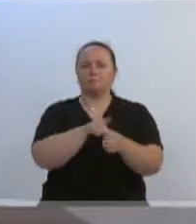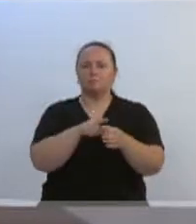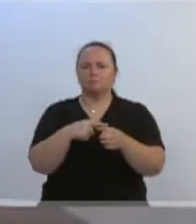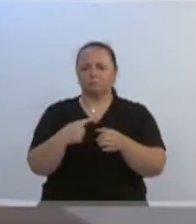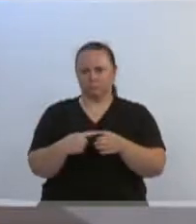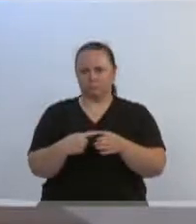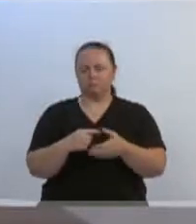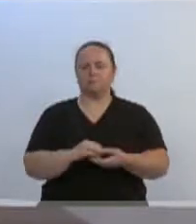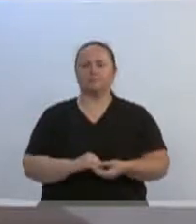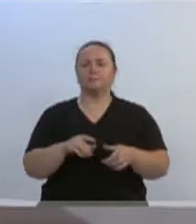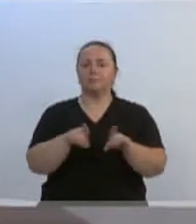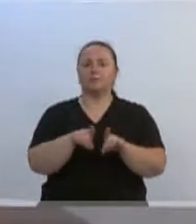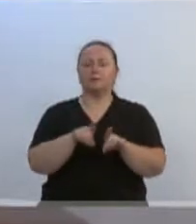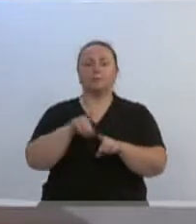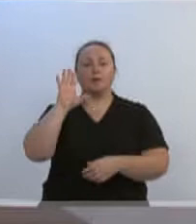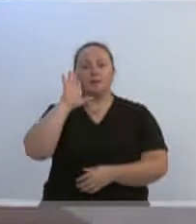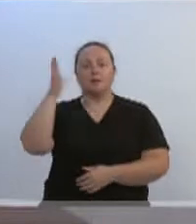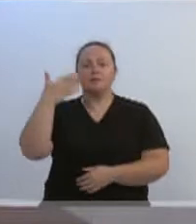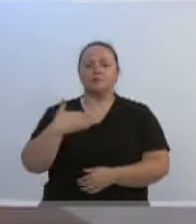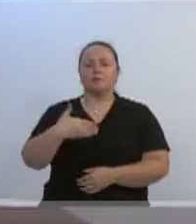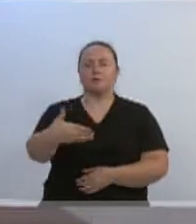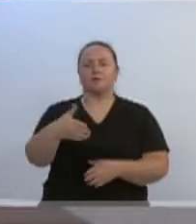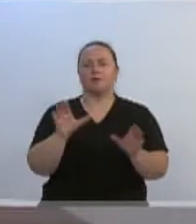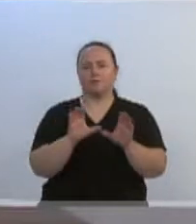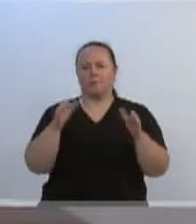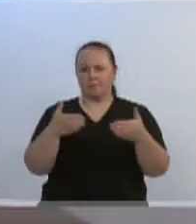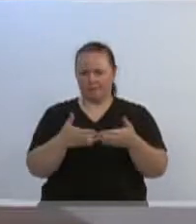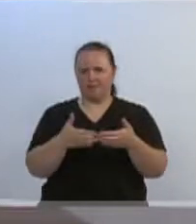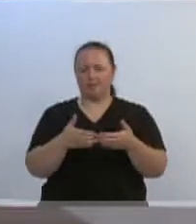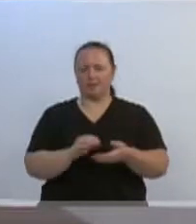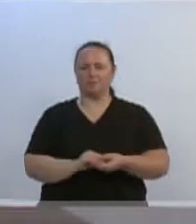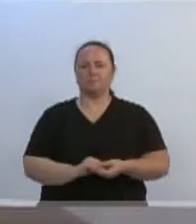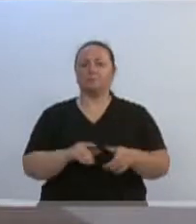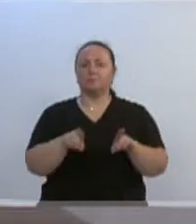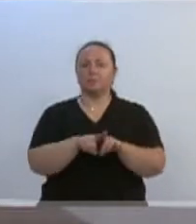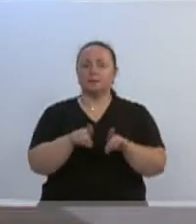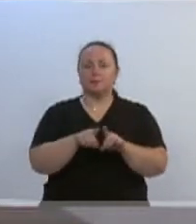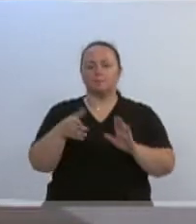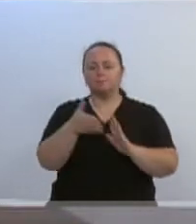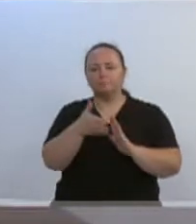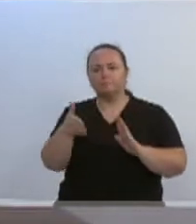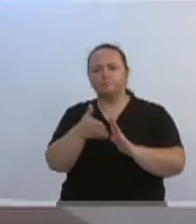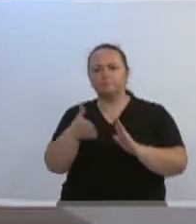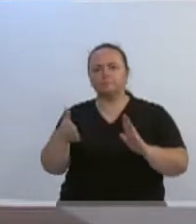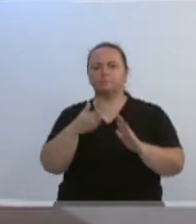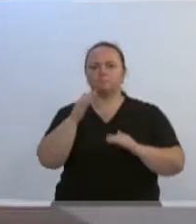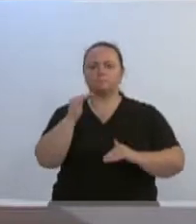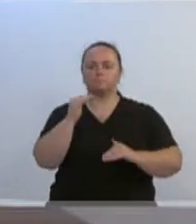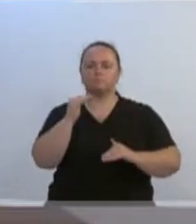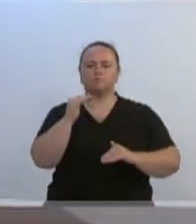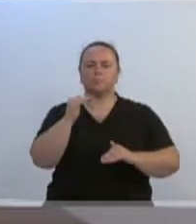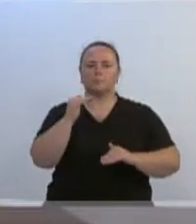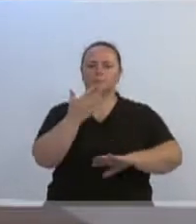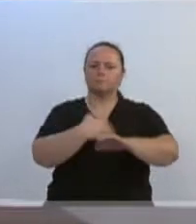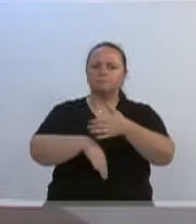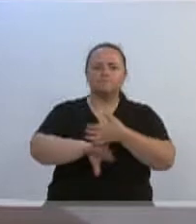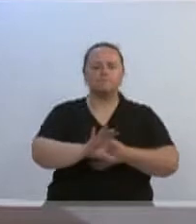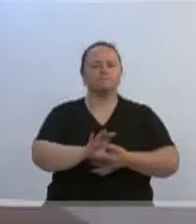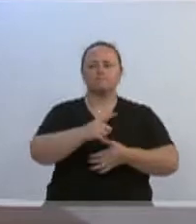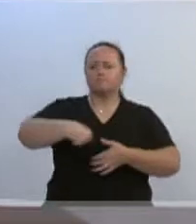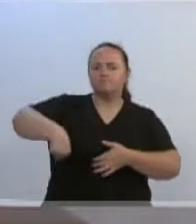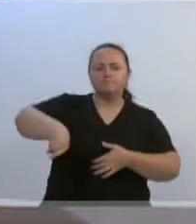quando a gente consegue resolver alguma coisa pra nossa comunidade até nesse período de austeridade como a gente bem sabe